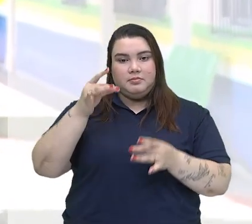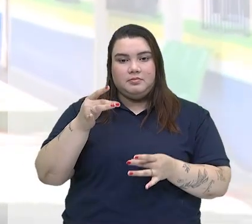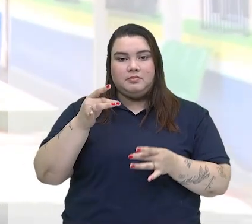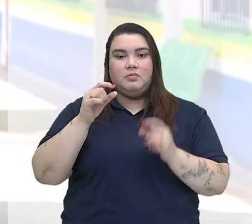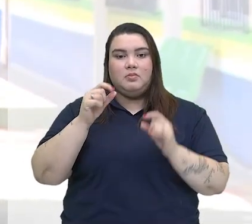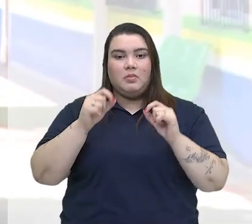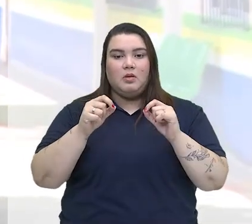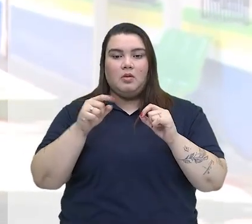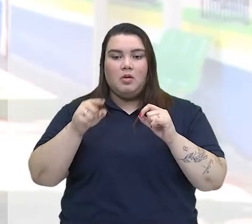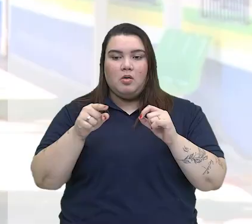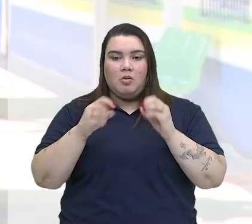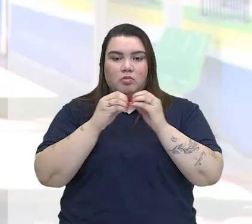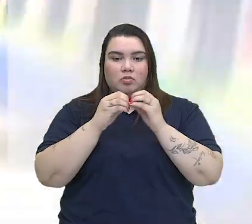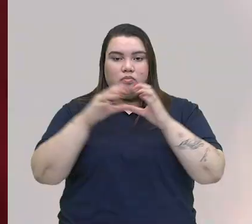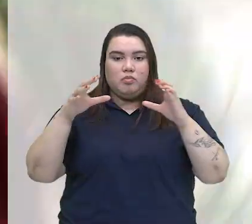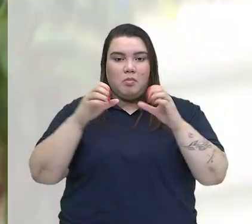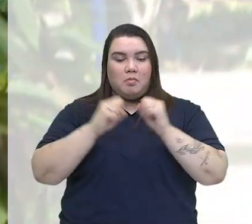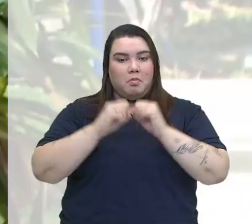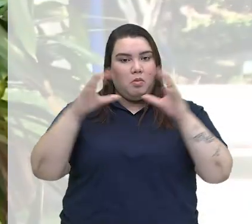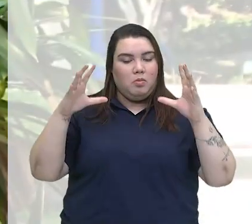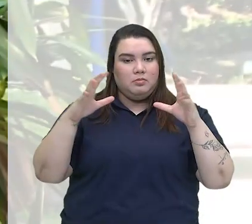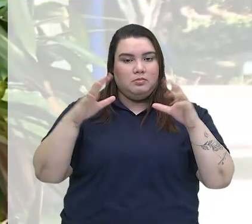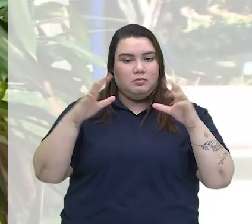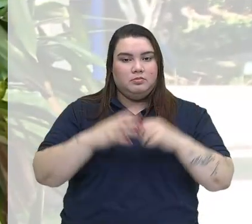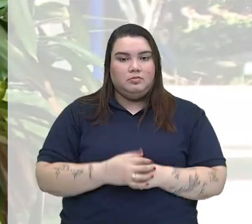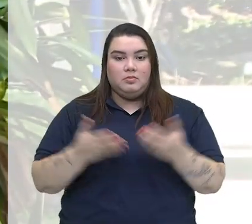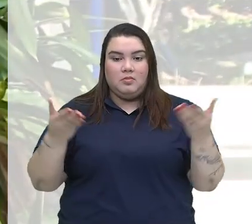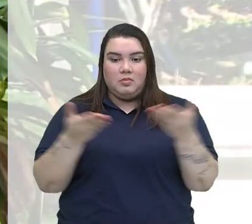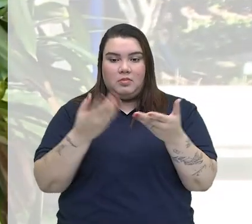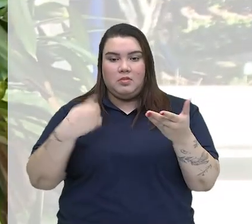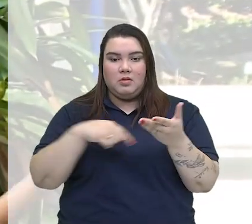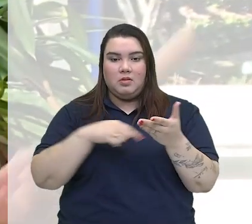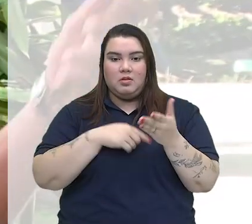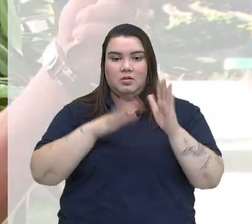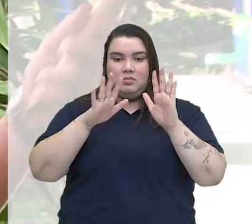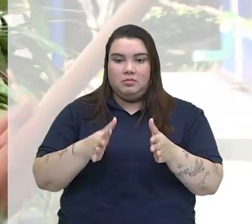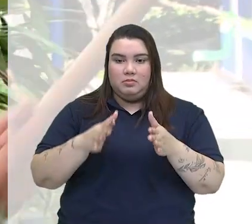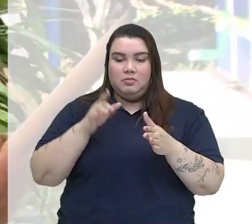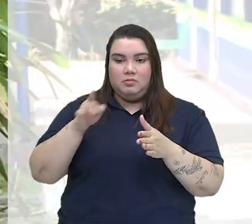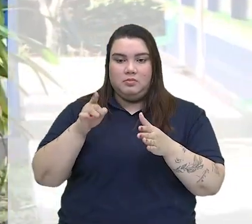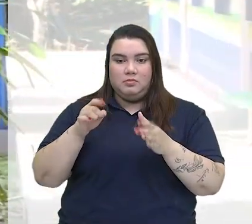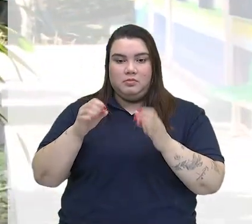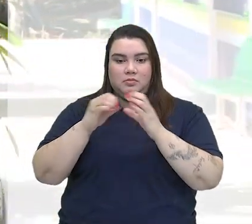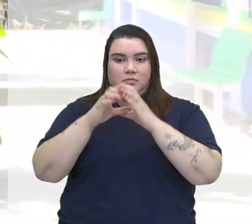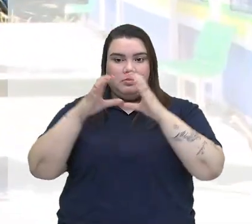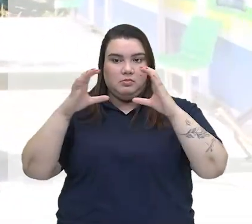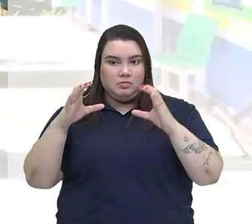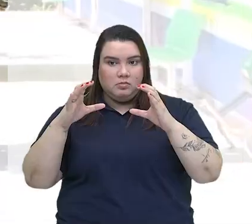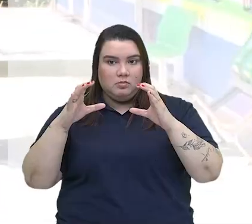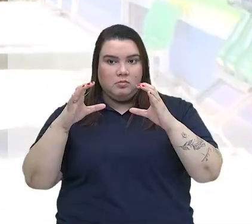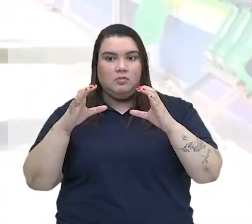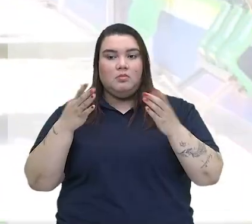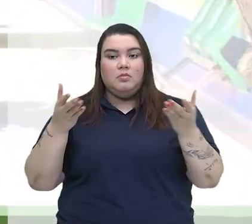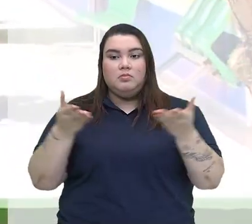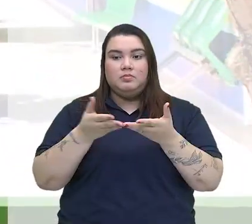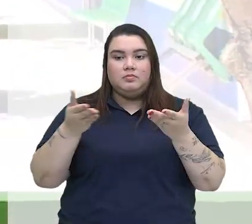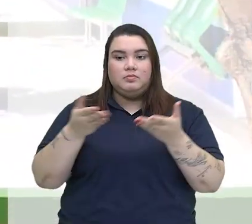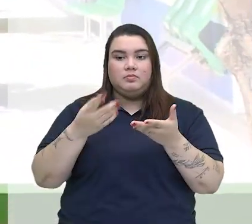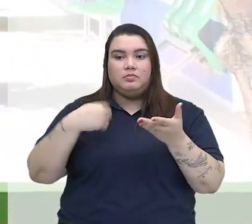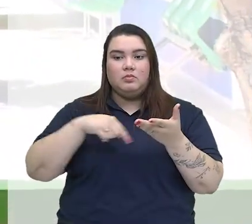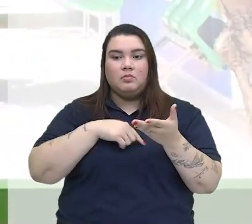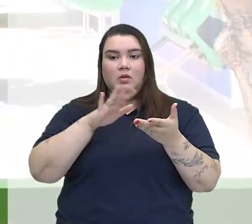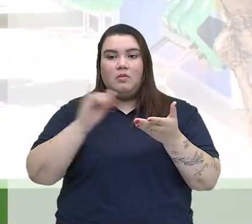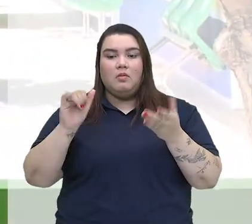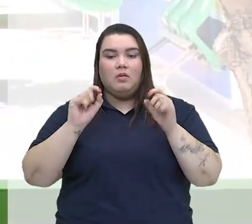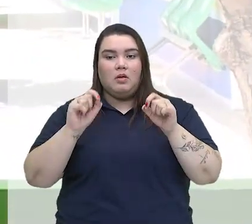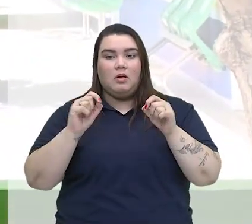estar explodindo esse balão. Agora que nós já armazenamos o hidrogênio dentro do balão, o que nós iremos fazer é